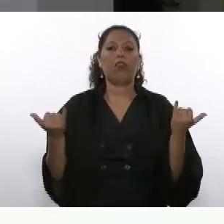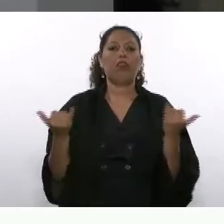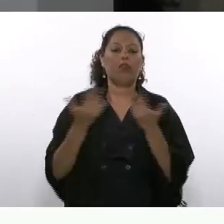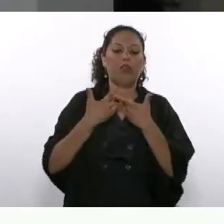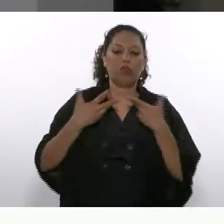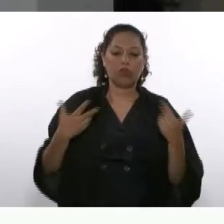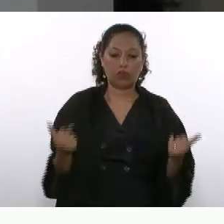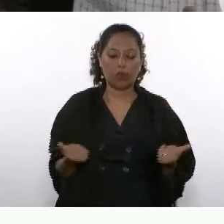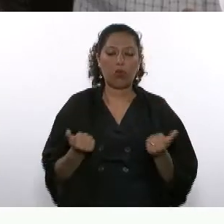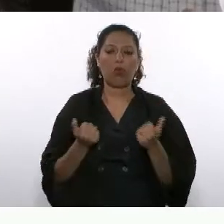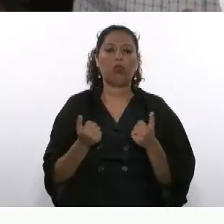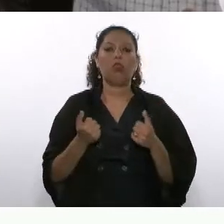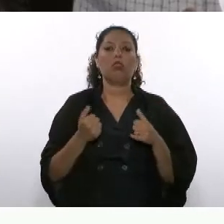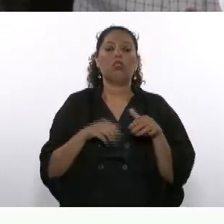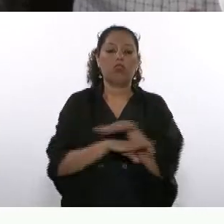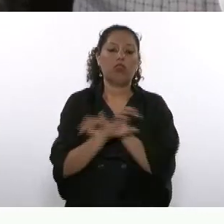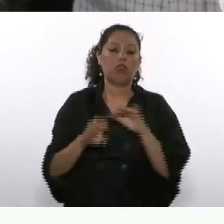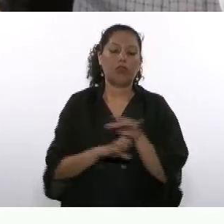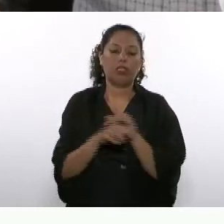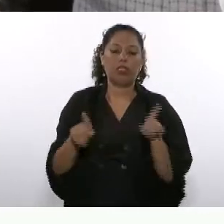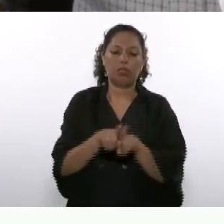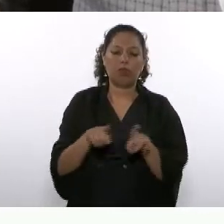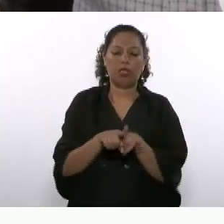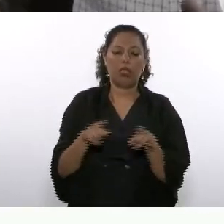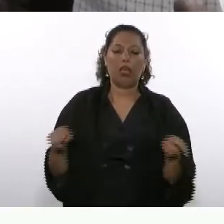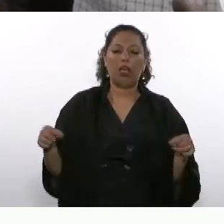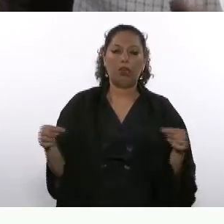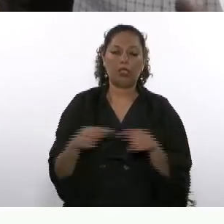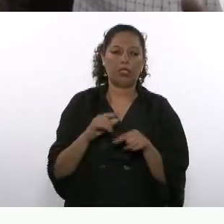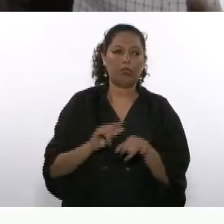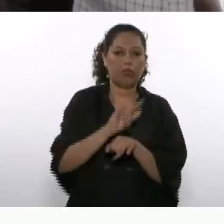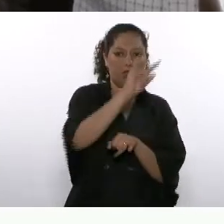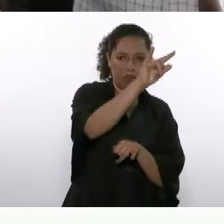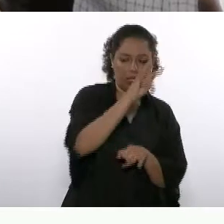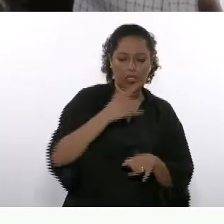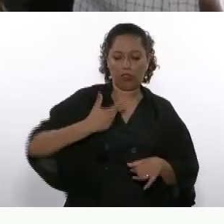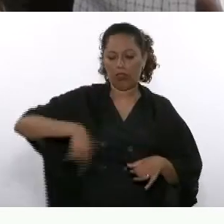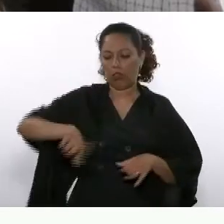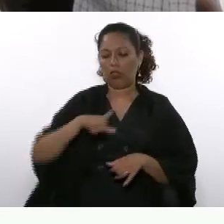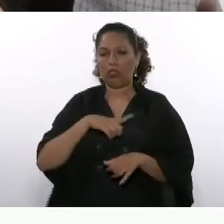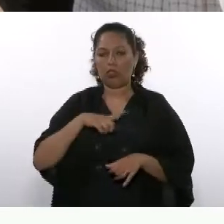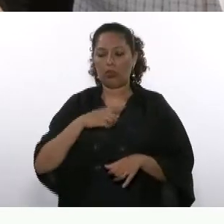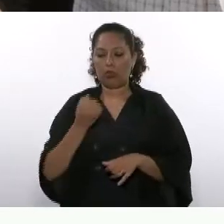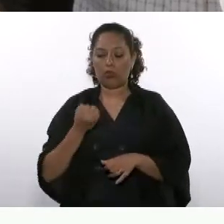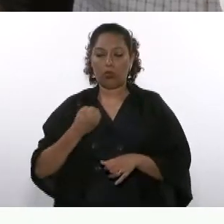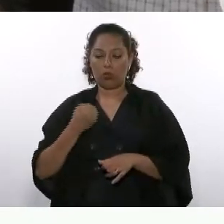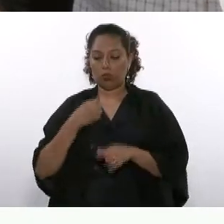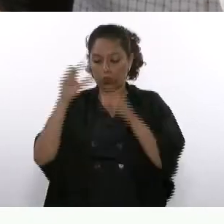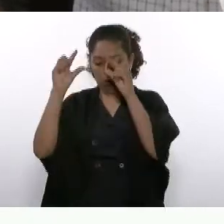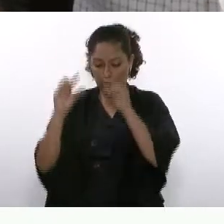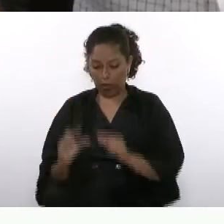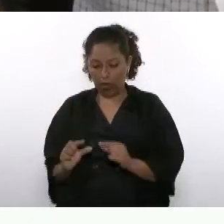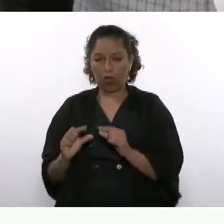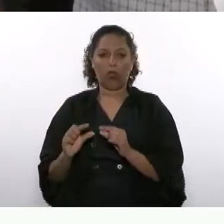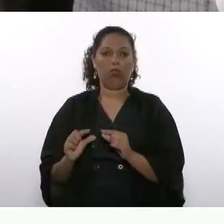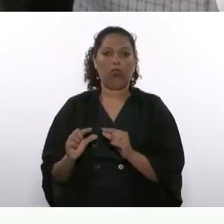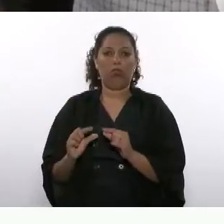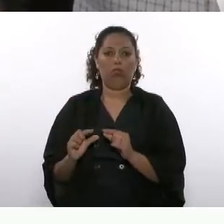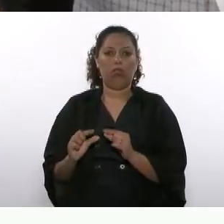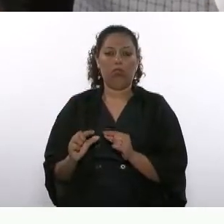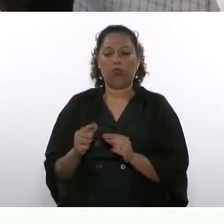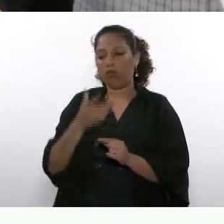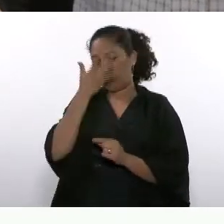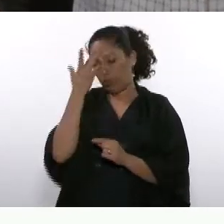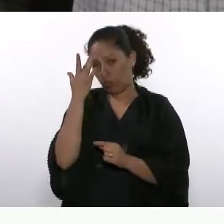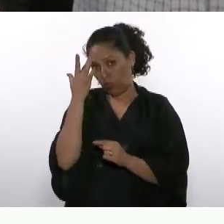de guias e de agências de viagens. O que acontece? A gente tem um número muito menor de cadastrados que a gente